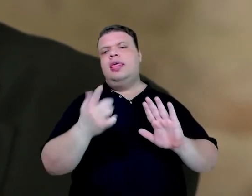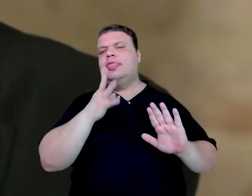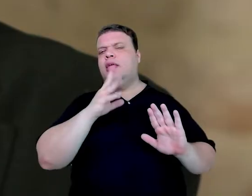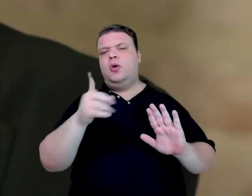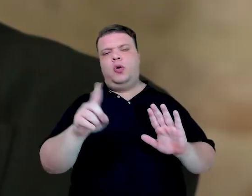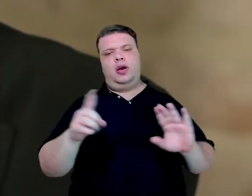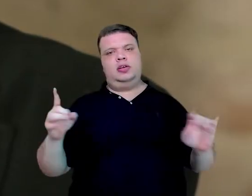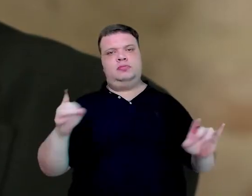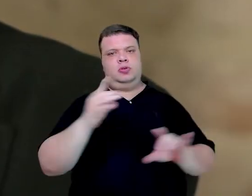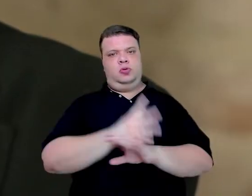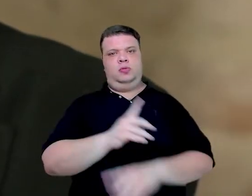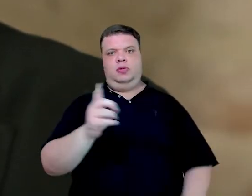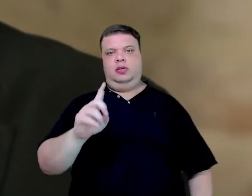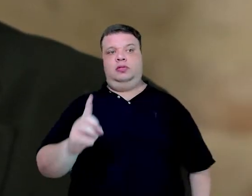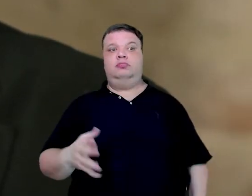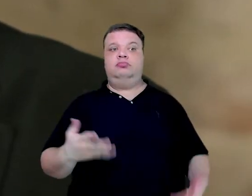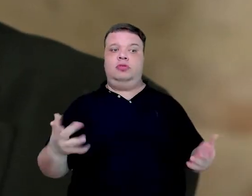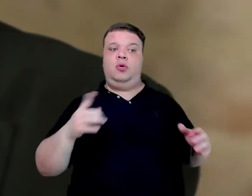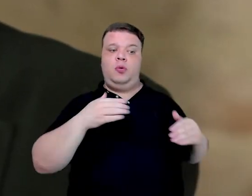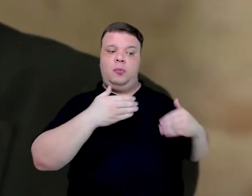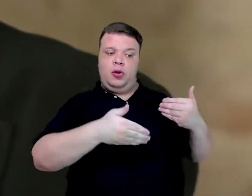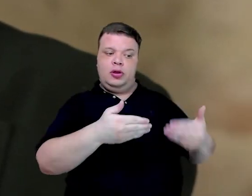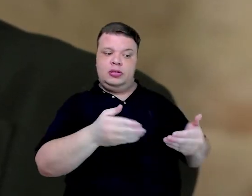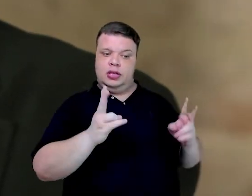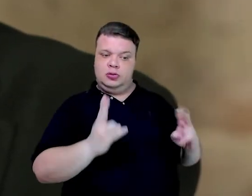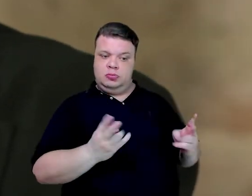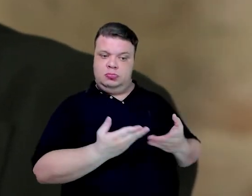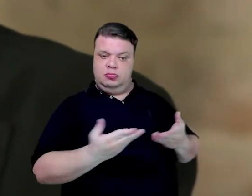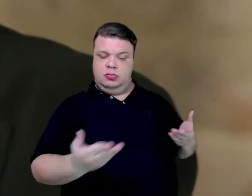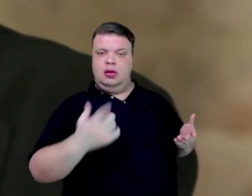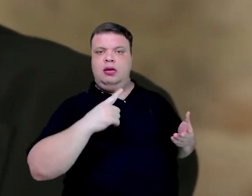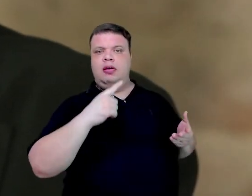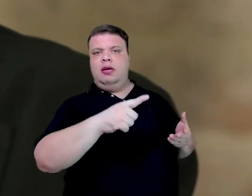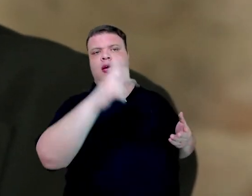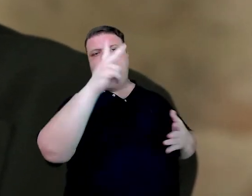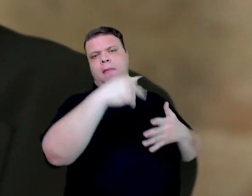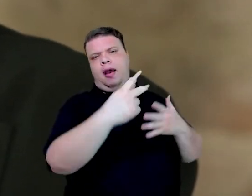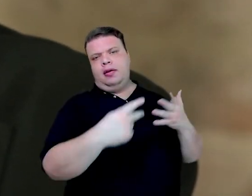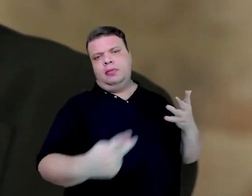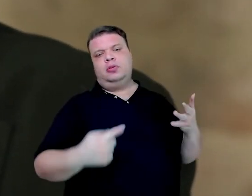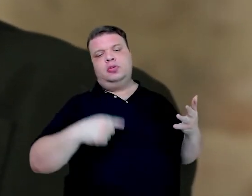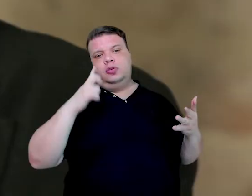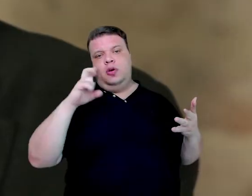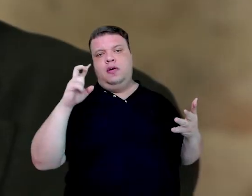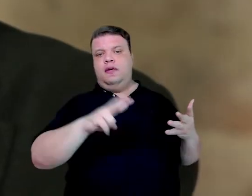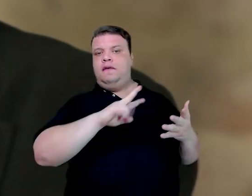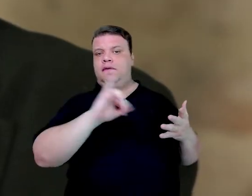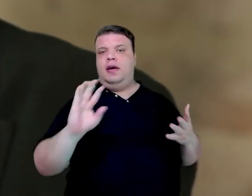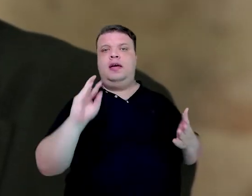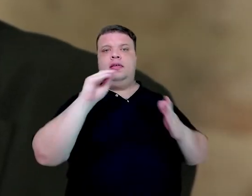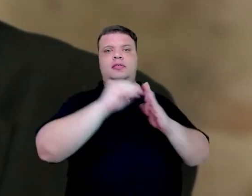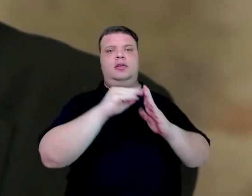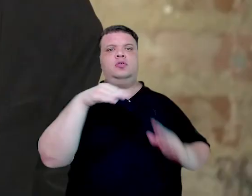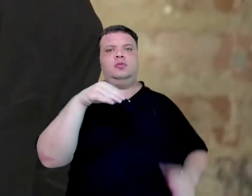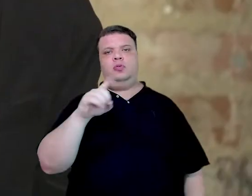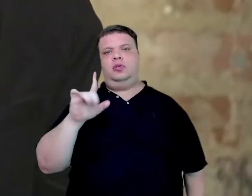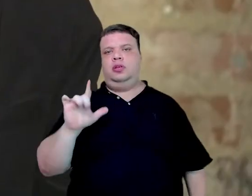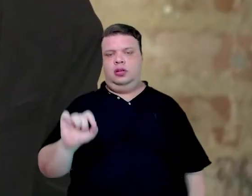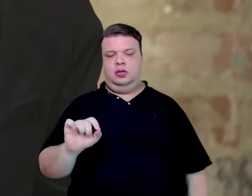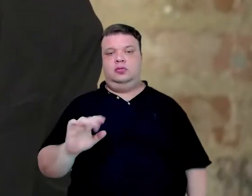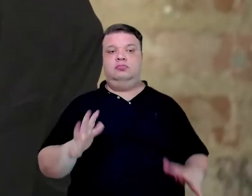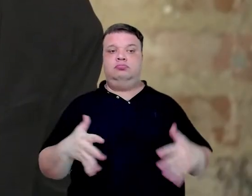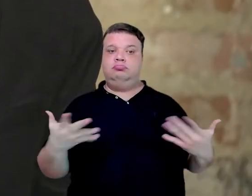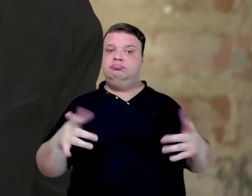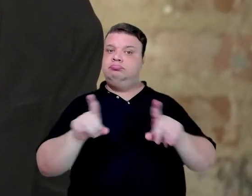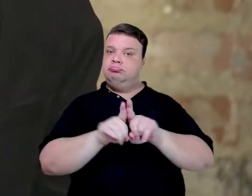vai inserir dentro do modelo do clima. E também a essas interações, sejam o oceano,